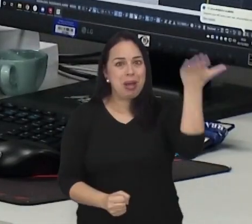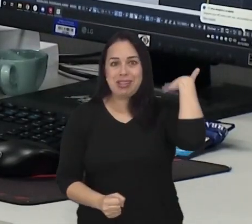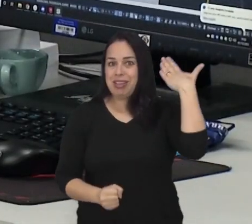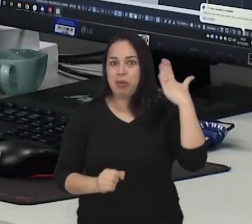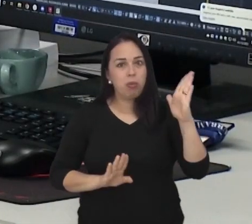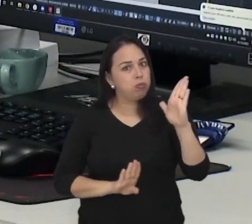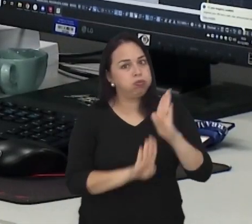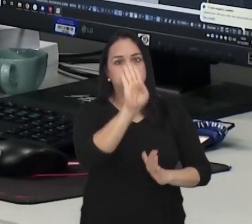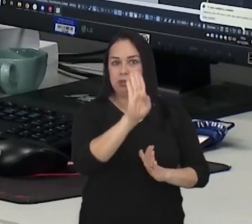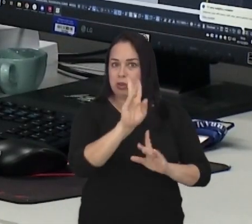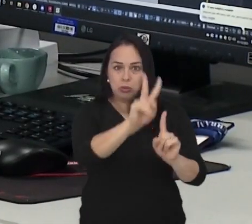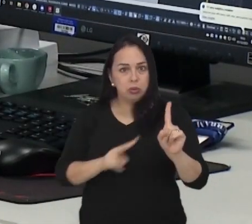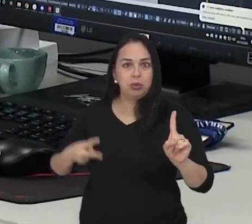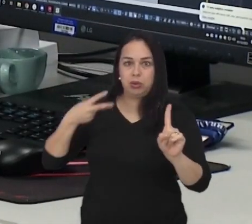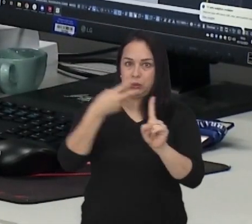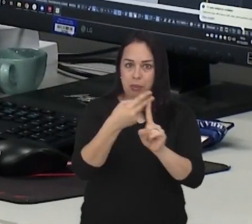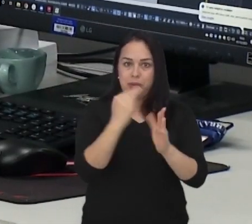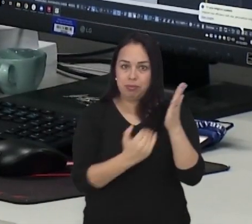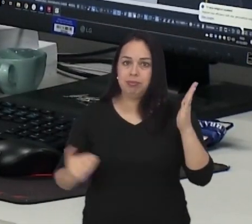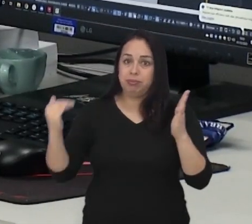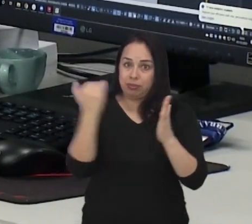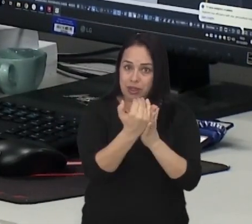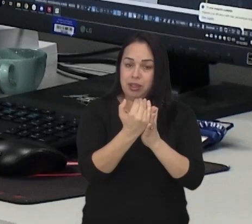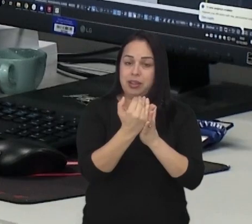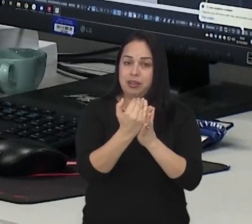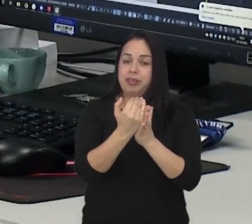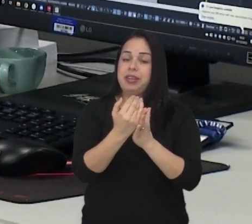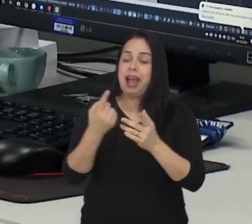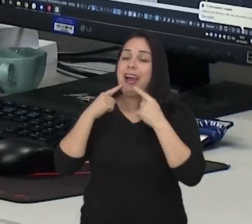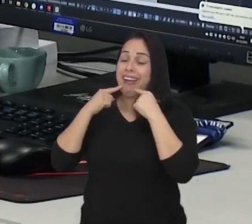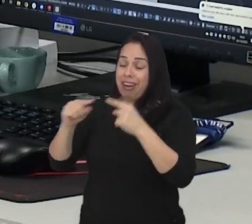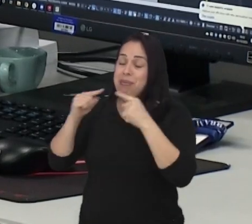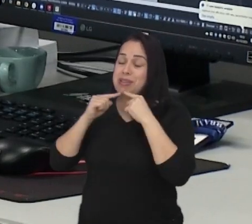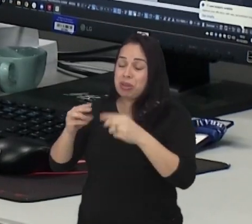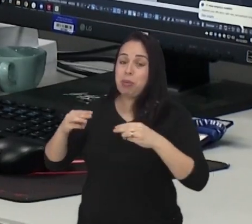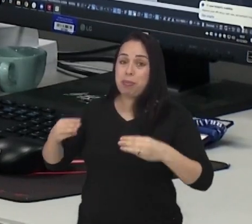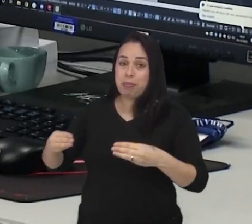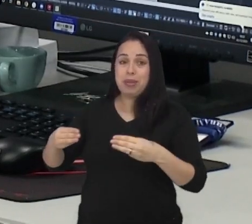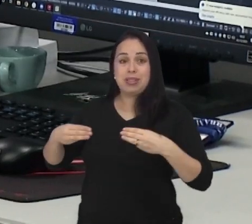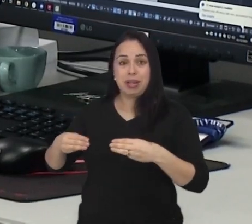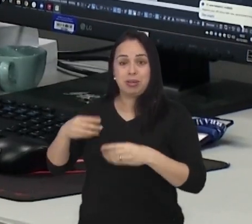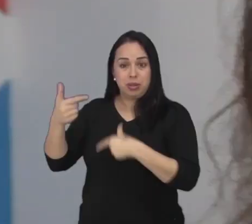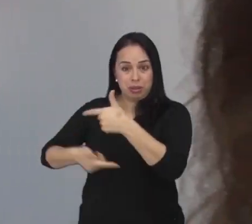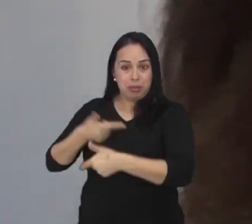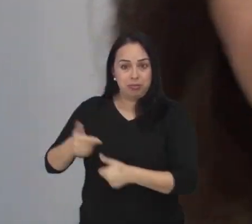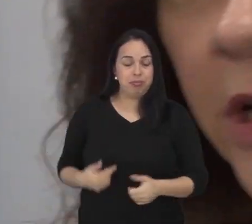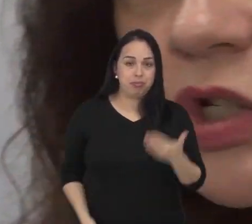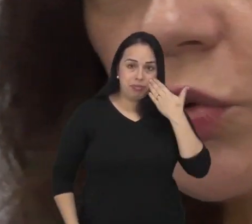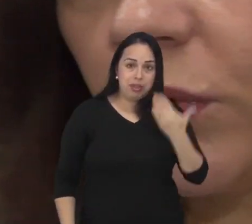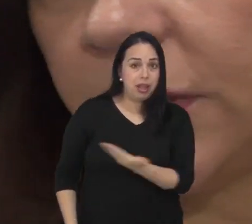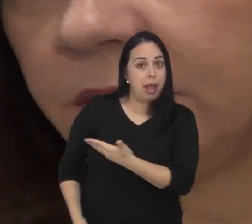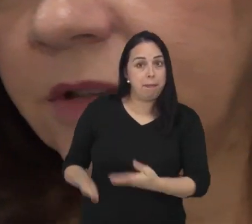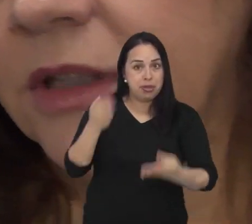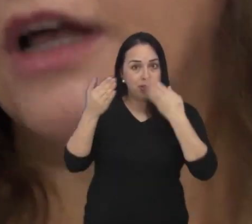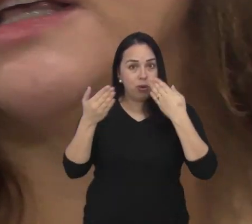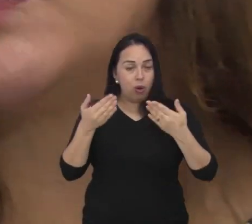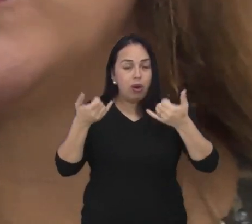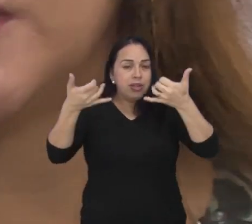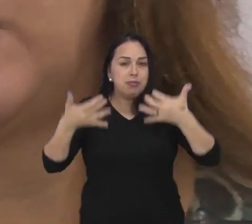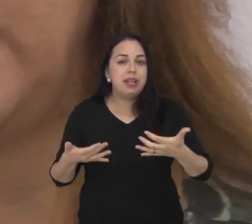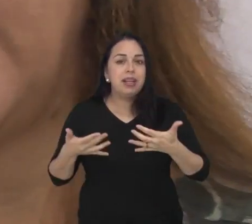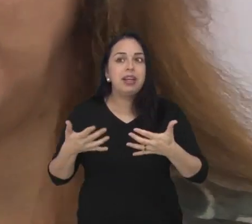dobraram em 2023 e representam 41% das ações no Ministério do Trabalho. Segundo essa